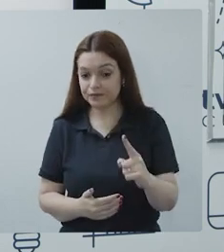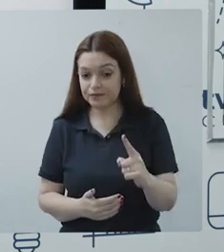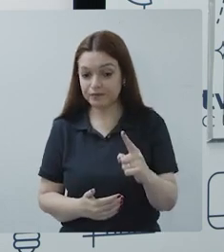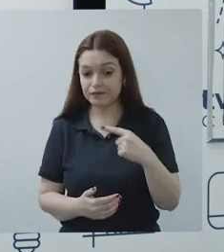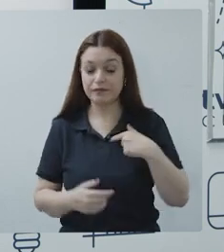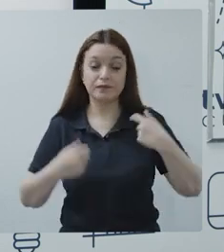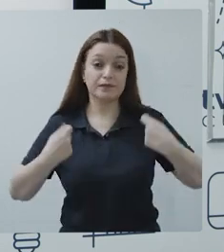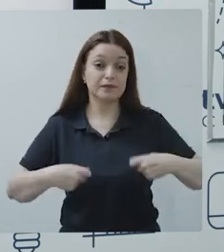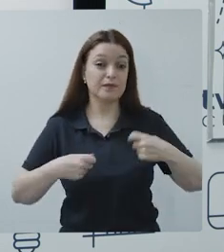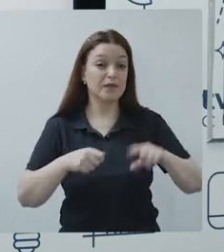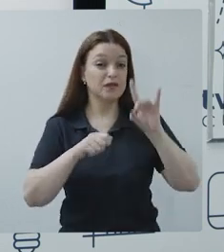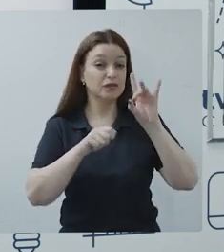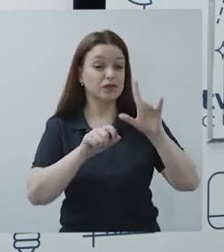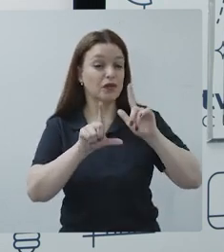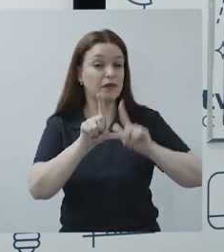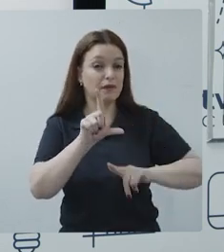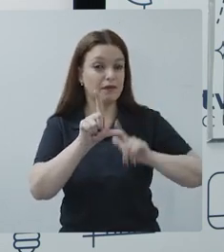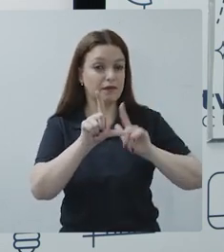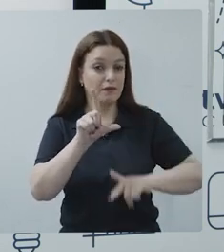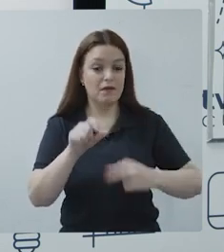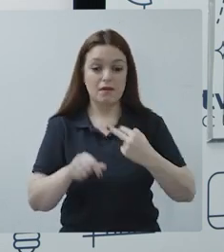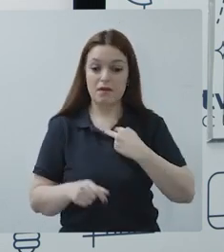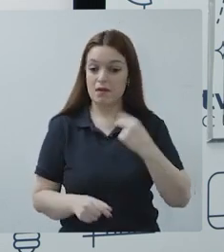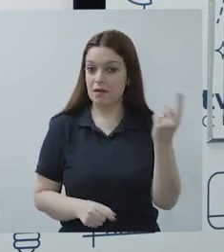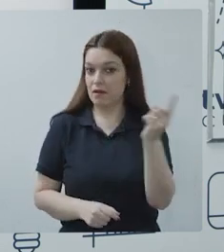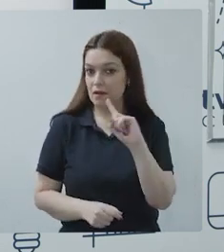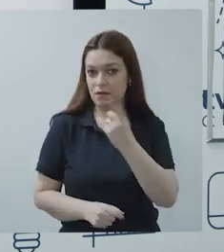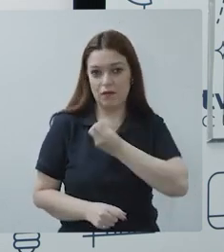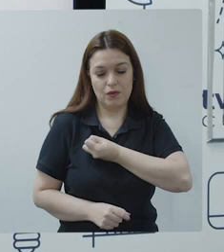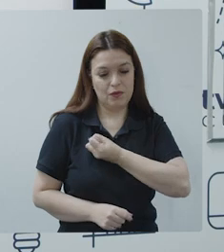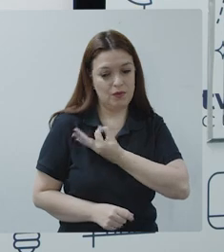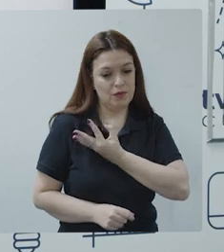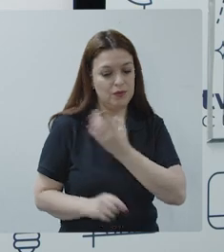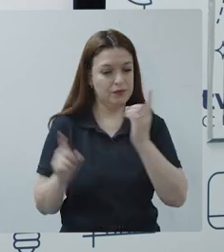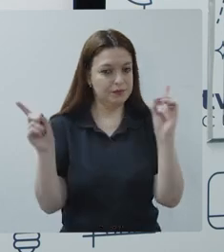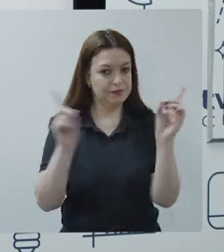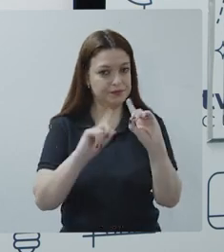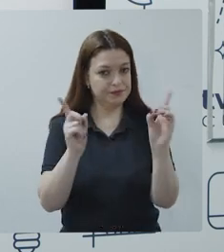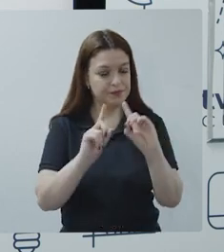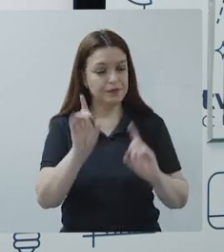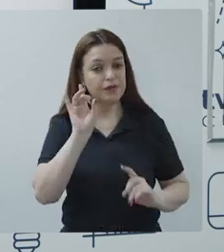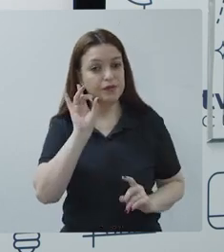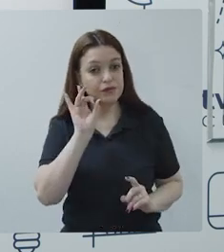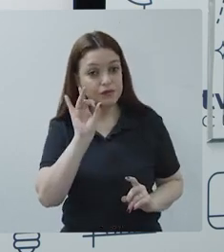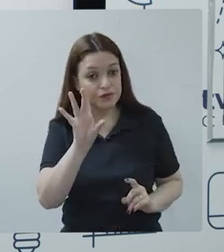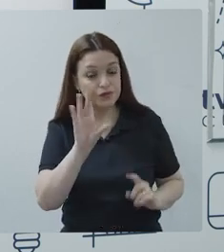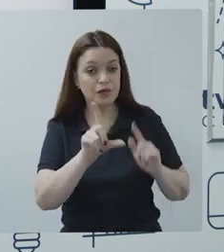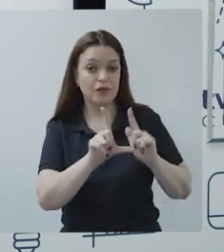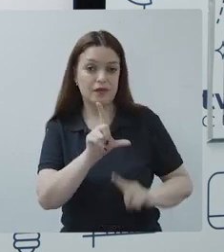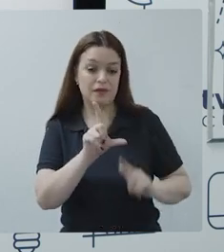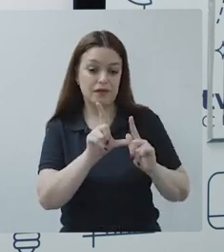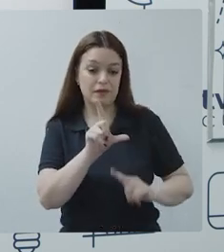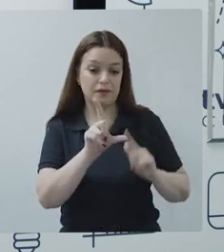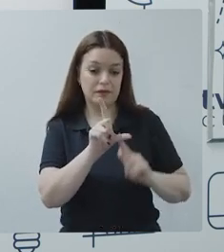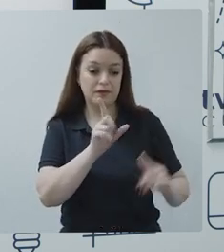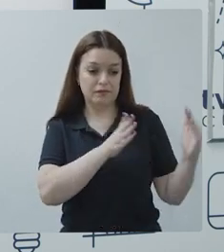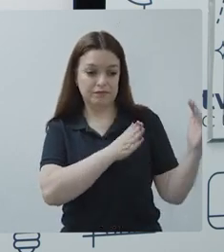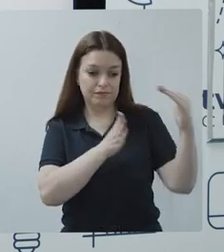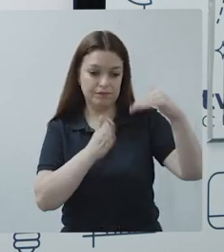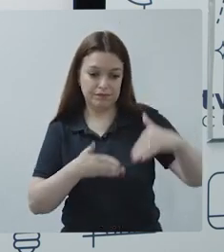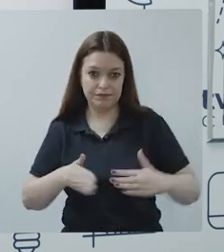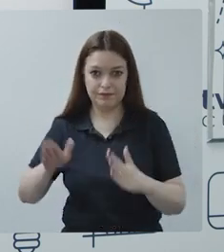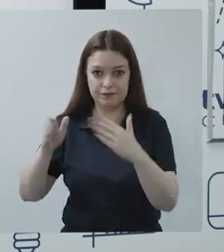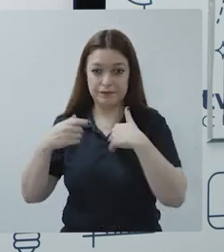do alfabeto. Eu só posso caminhar pelas letras do alfabeto e pela ordem